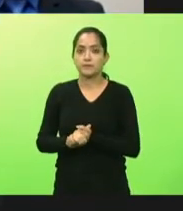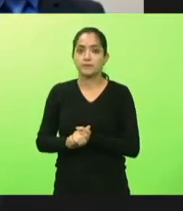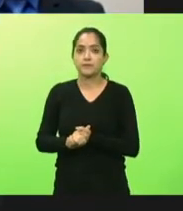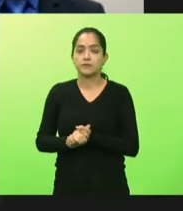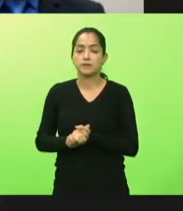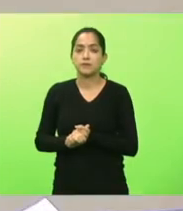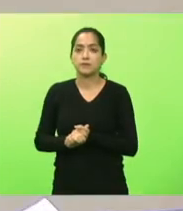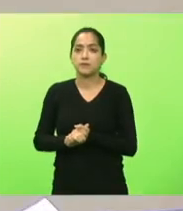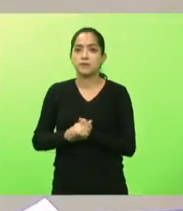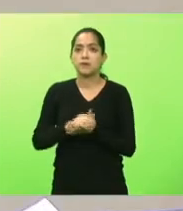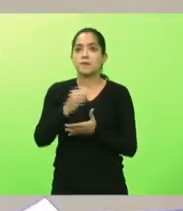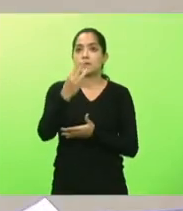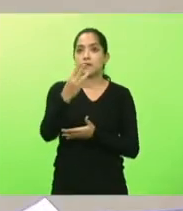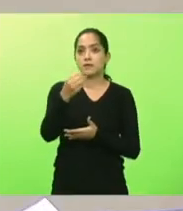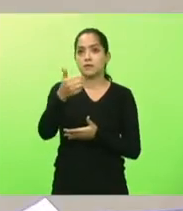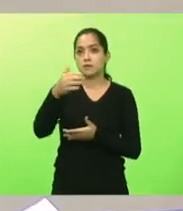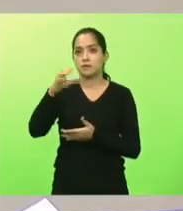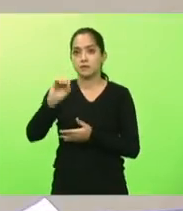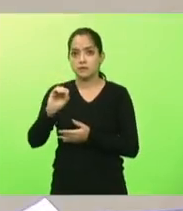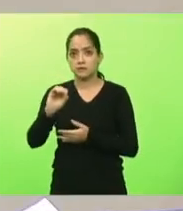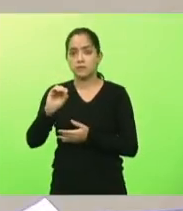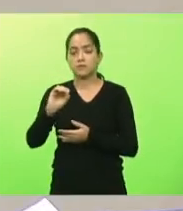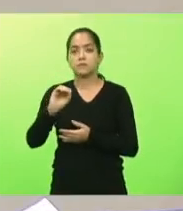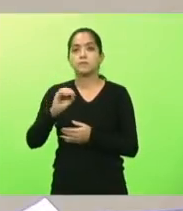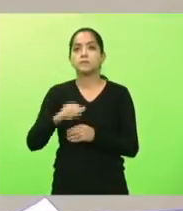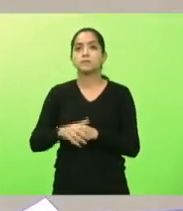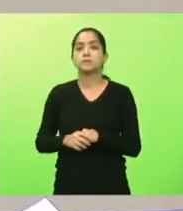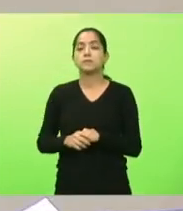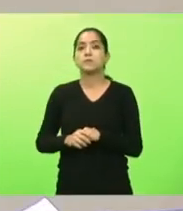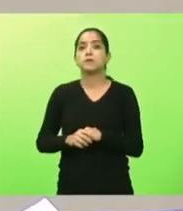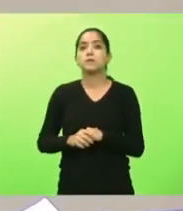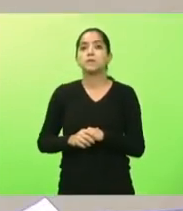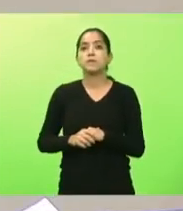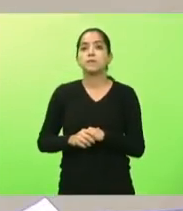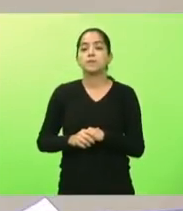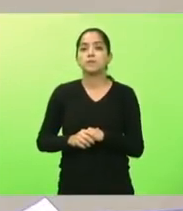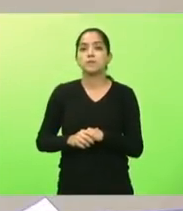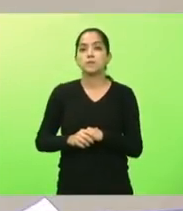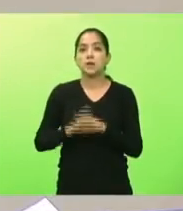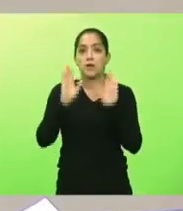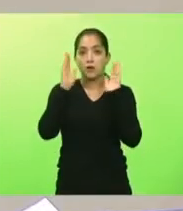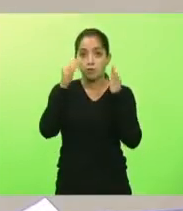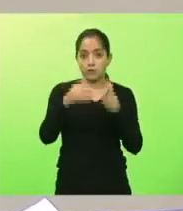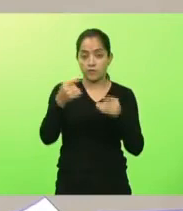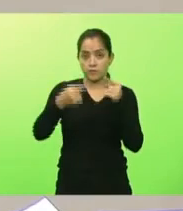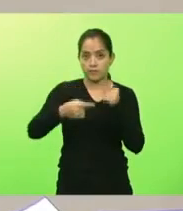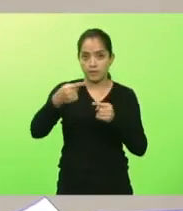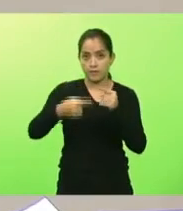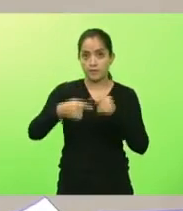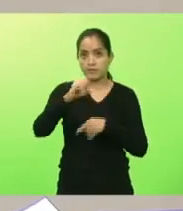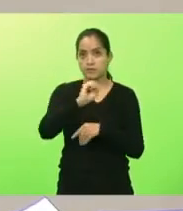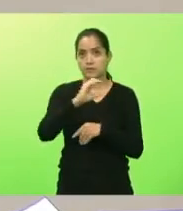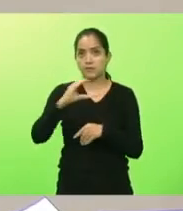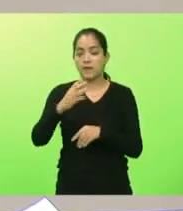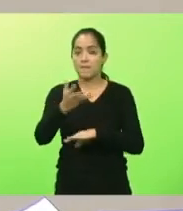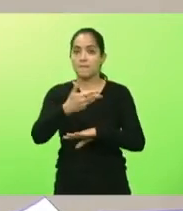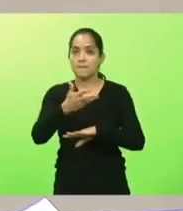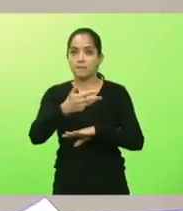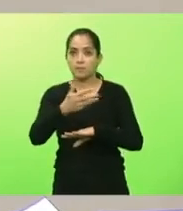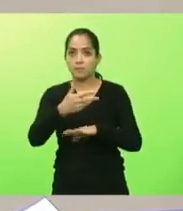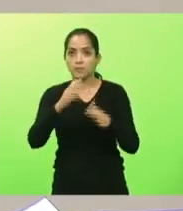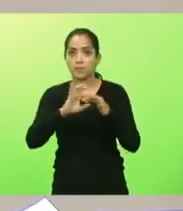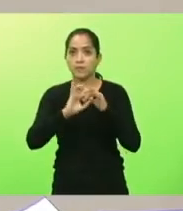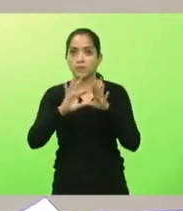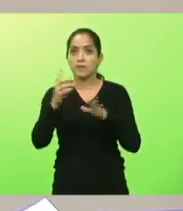unanimidade. Moção 310, autoria do deputado Jerry Comper, manifestando ao Fórum Parlamentar Catarinense apelo para agilidade na liberação de